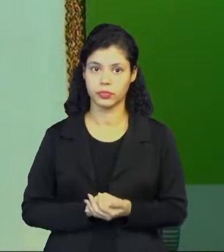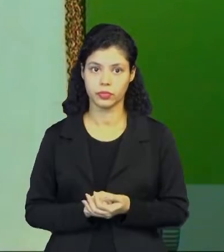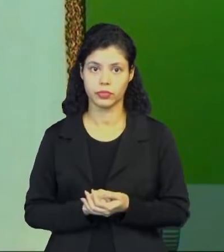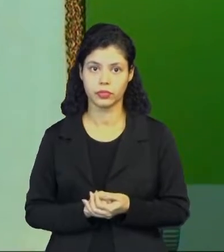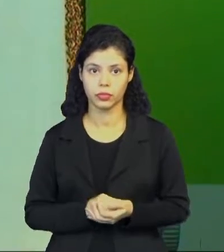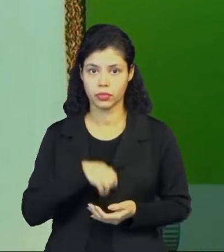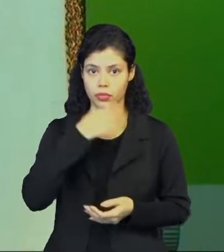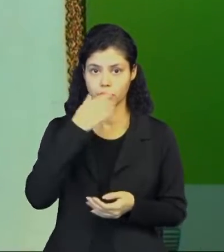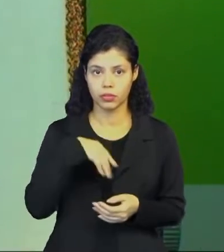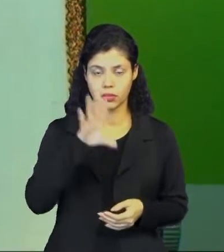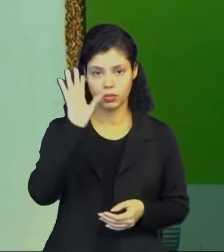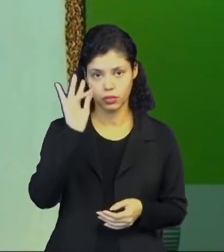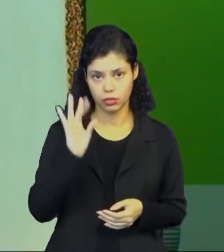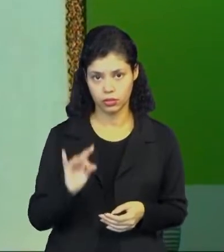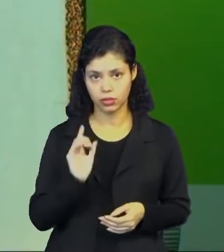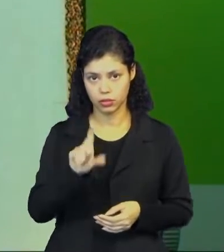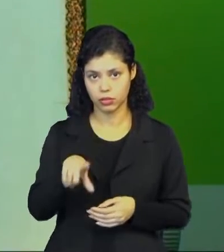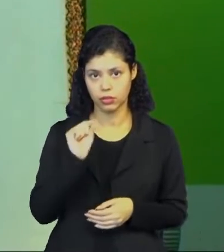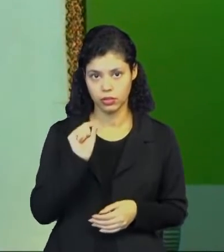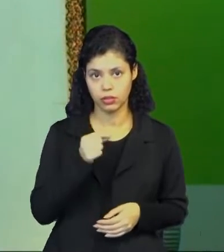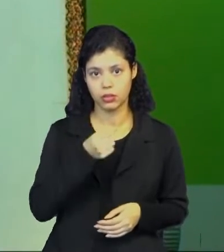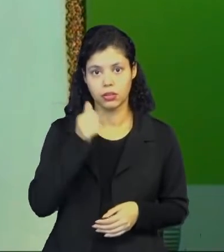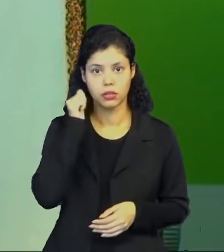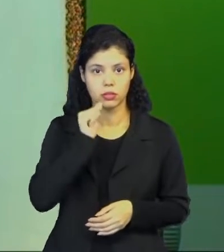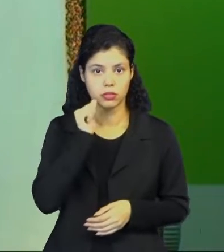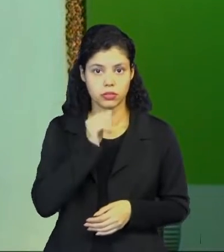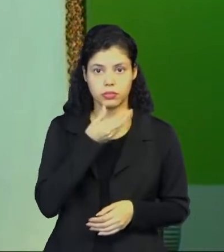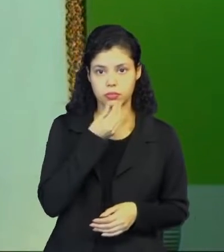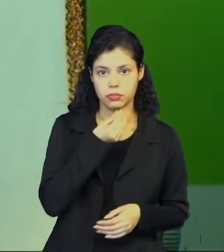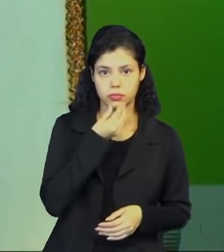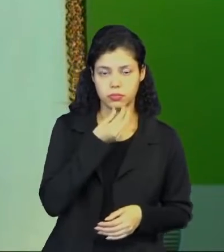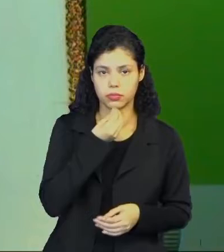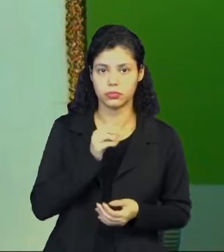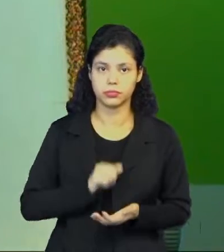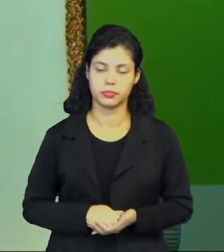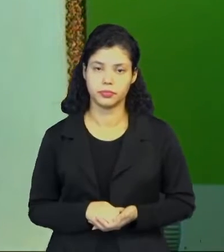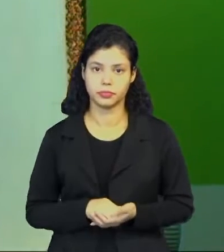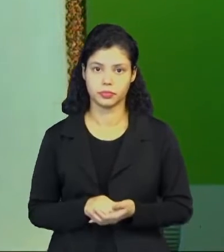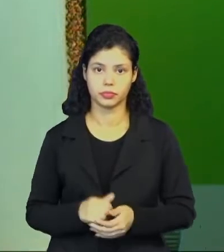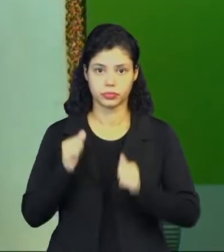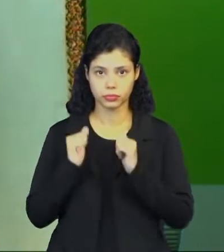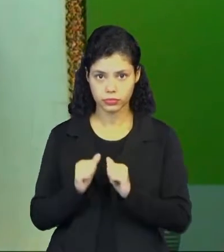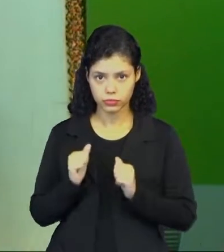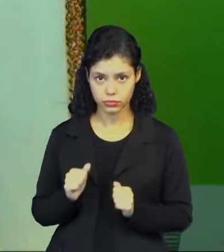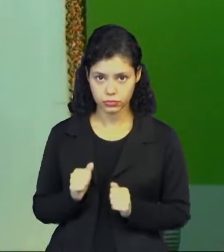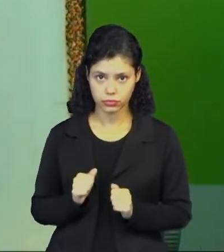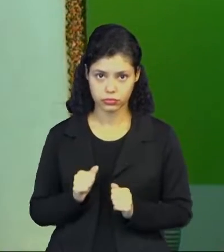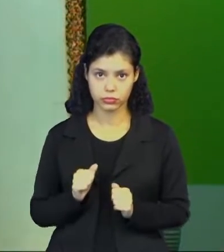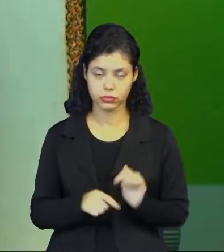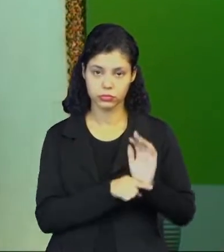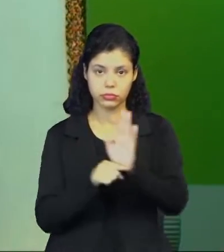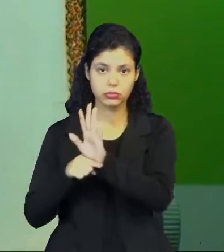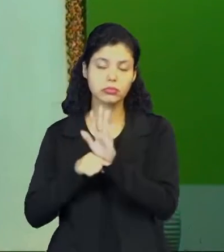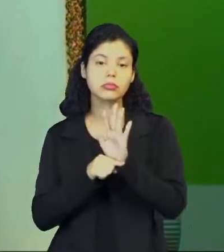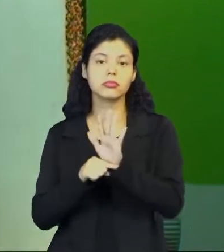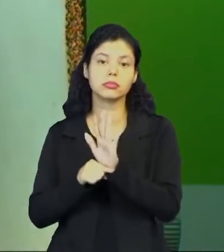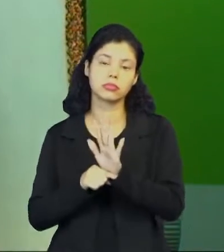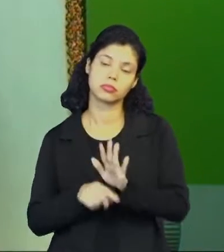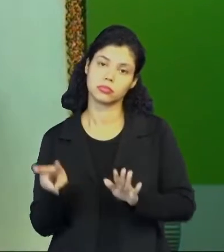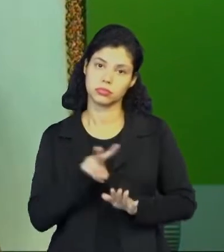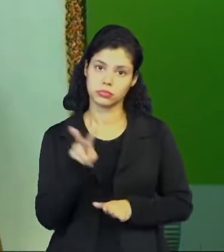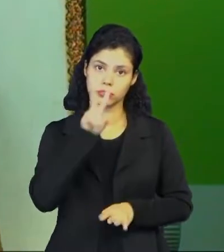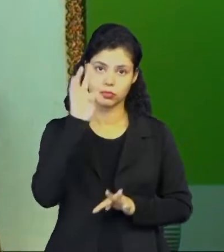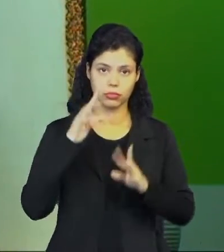Cada fruta foi escolhida por menina e menino. Posso também no meu gráfico ficar mostrando só o